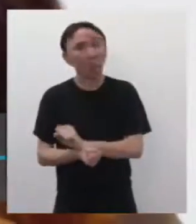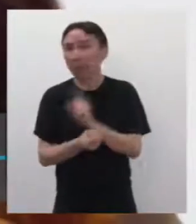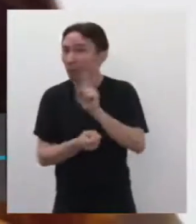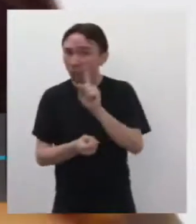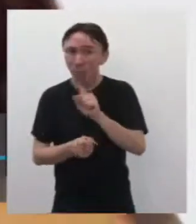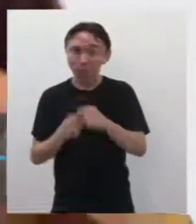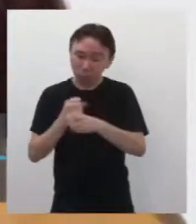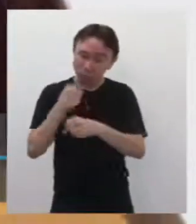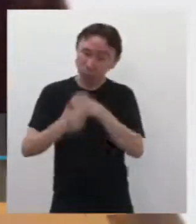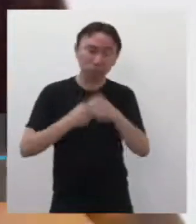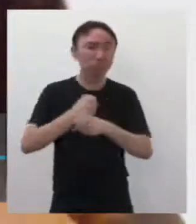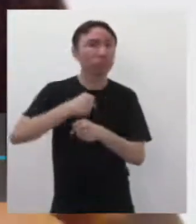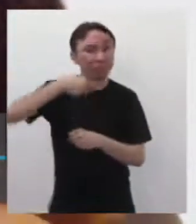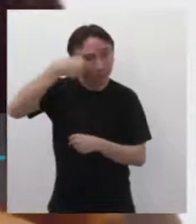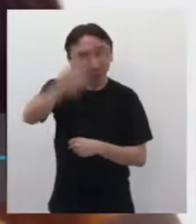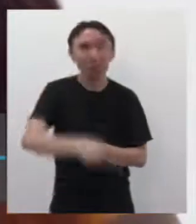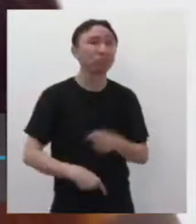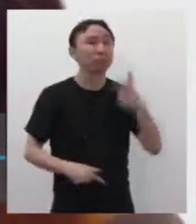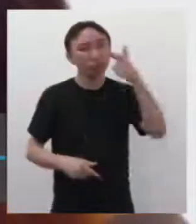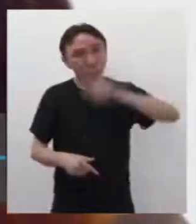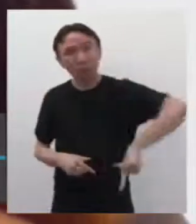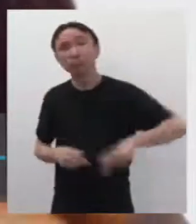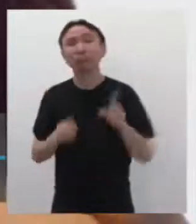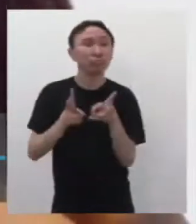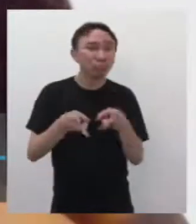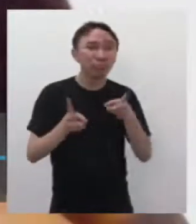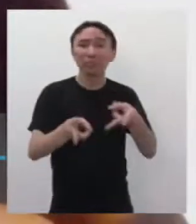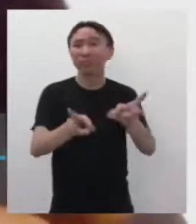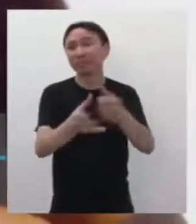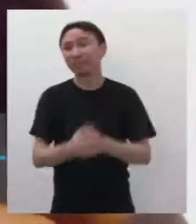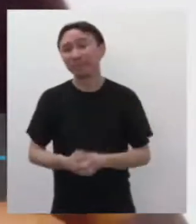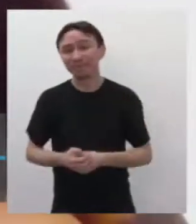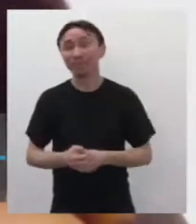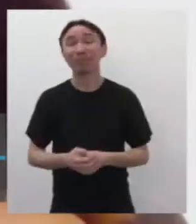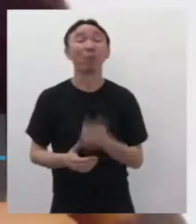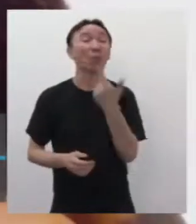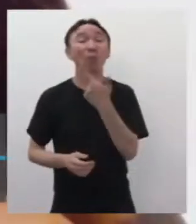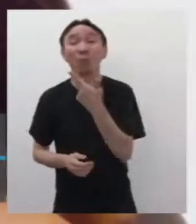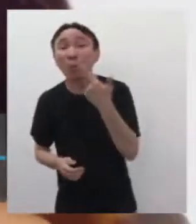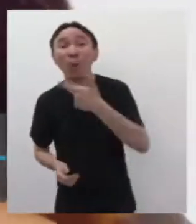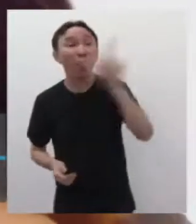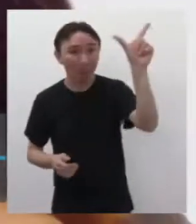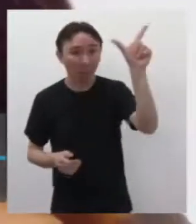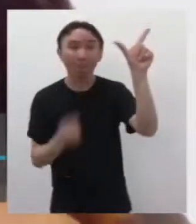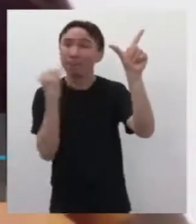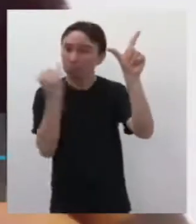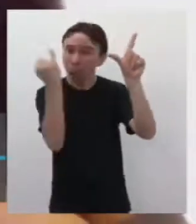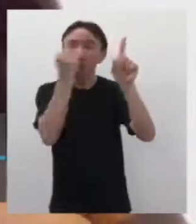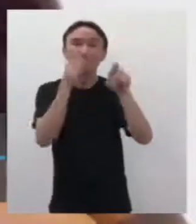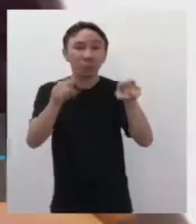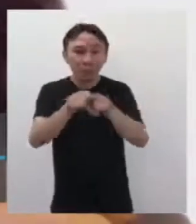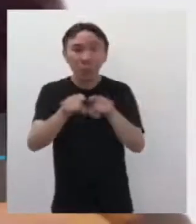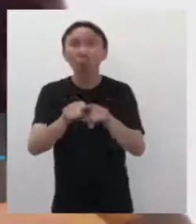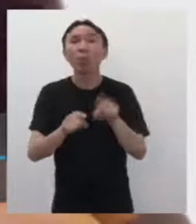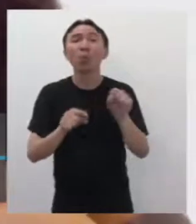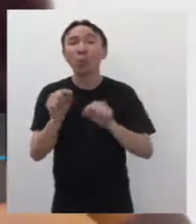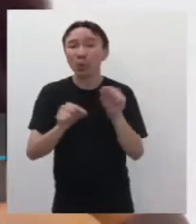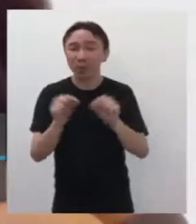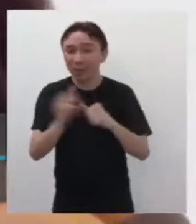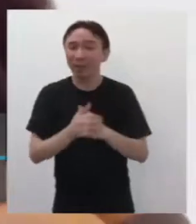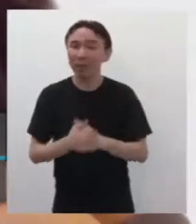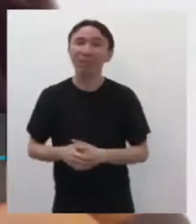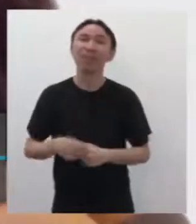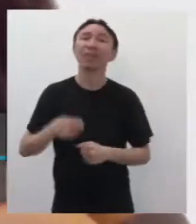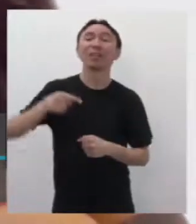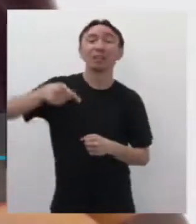de desenvolver essas habilidades, mas uma outra coisa também que é muito importante é a necessidade de acolhimento que a gente